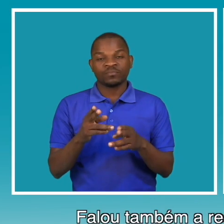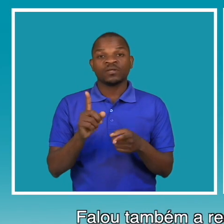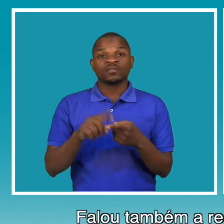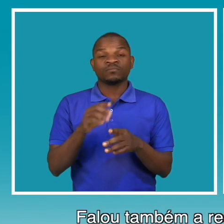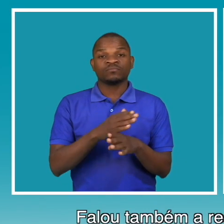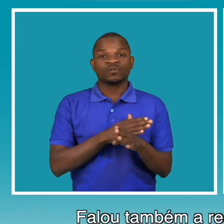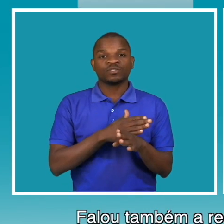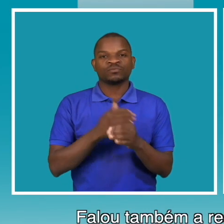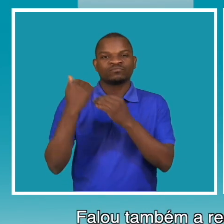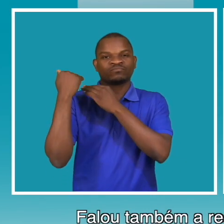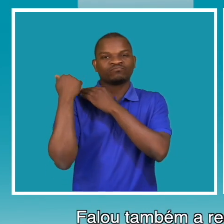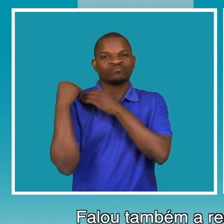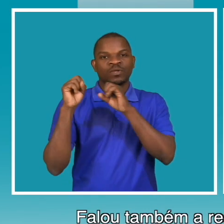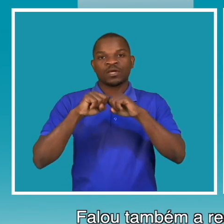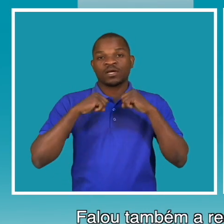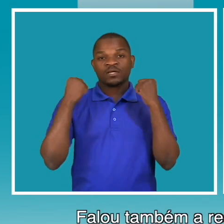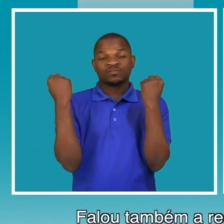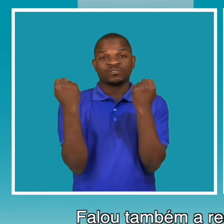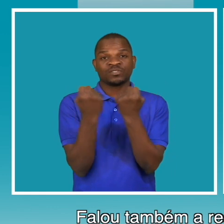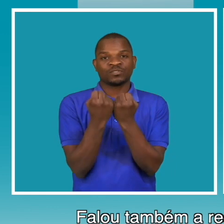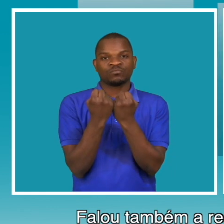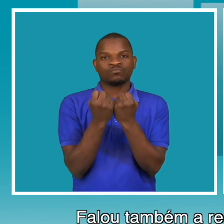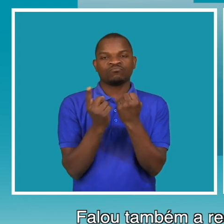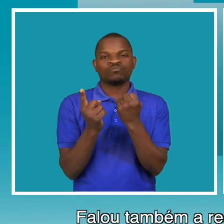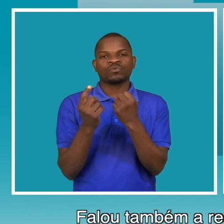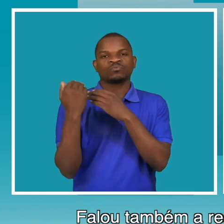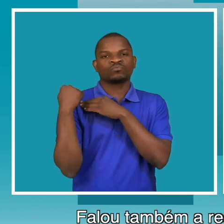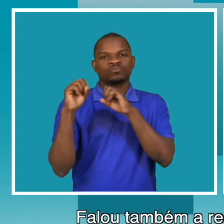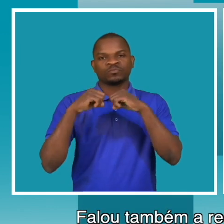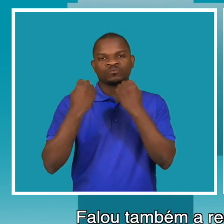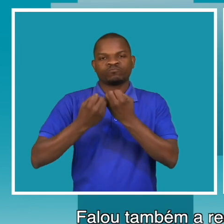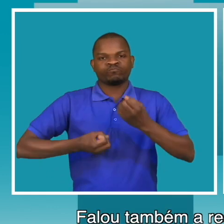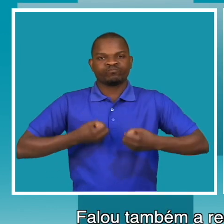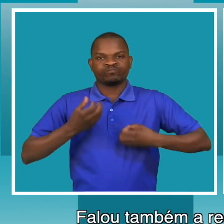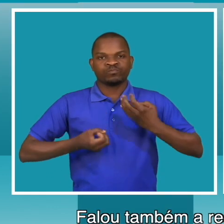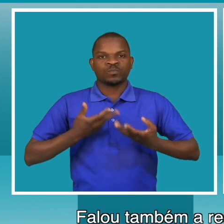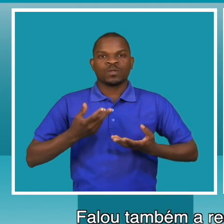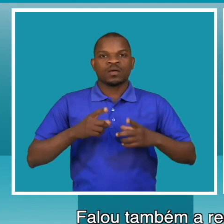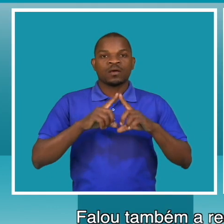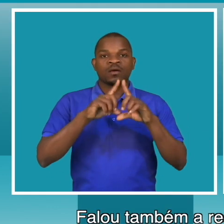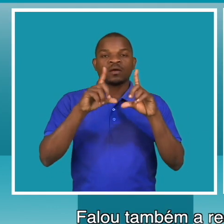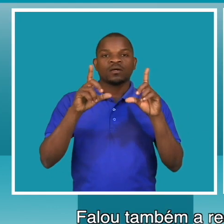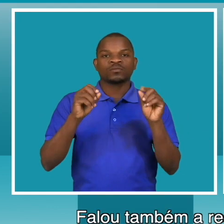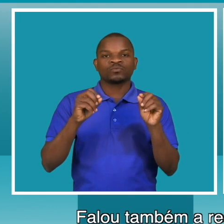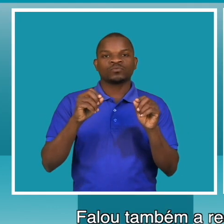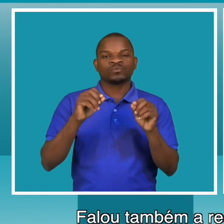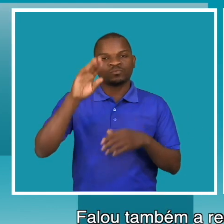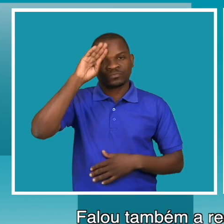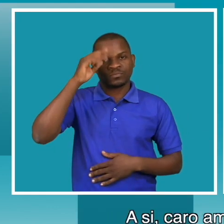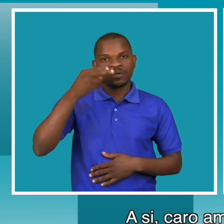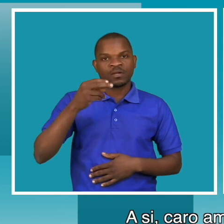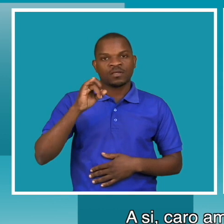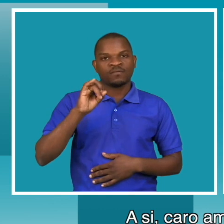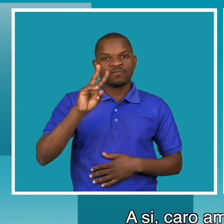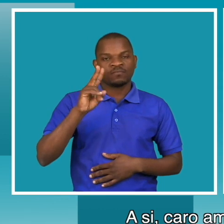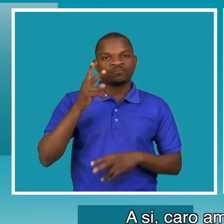falou aqui também a responsável da associação, nesse caso, Rishikão, em relação a esta pandemia, não é?